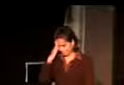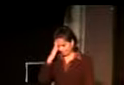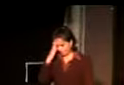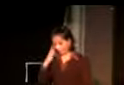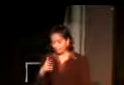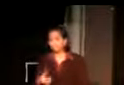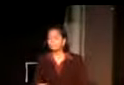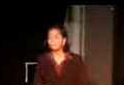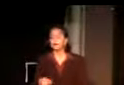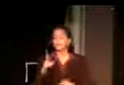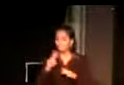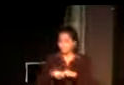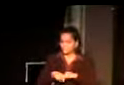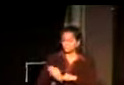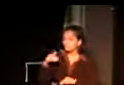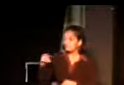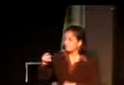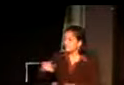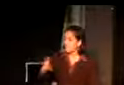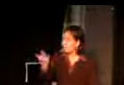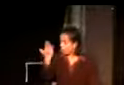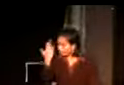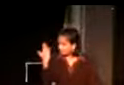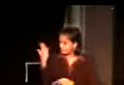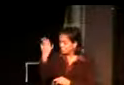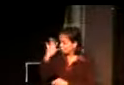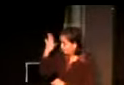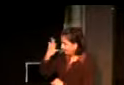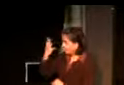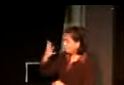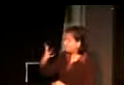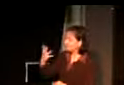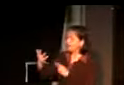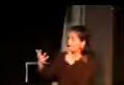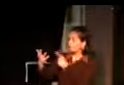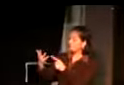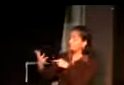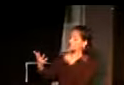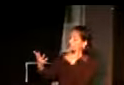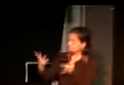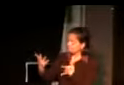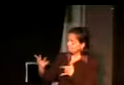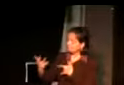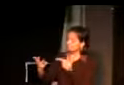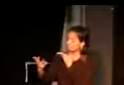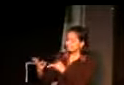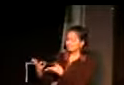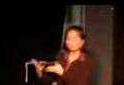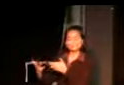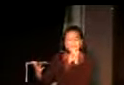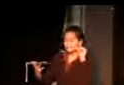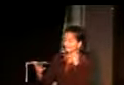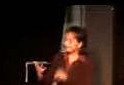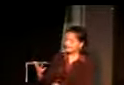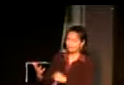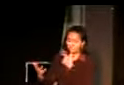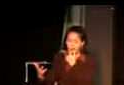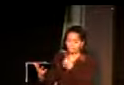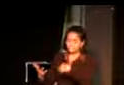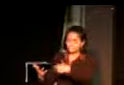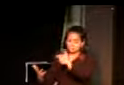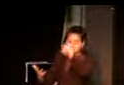dizer Miserável homem que eu sou e quando eu tenho consciência dessa minha